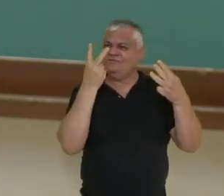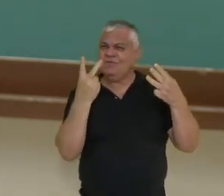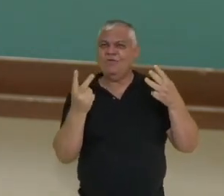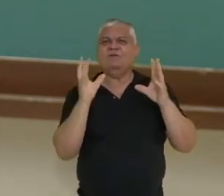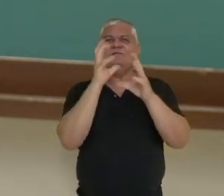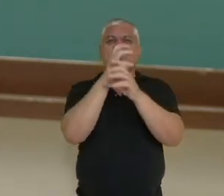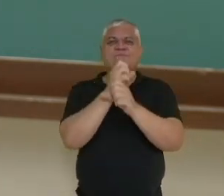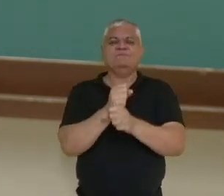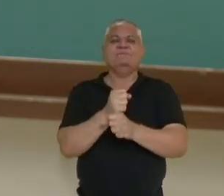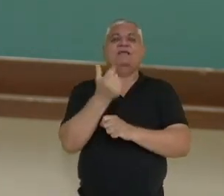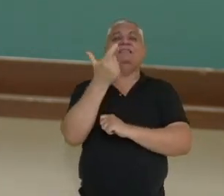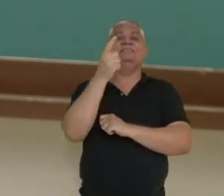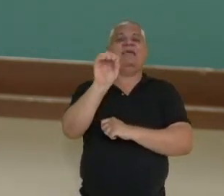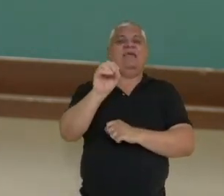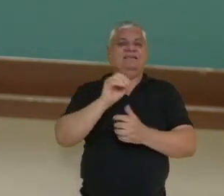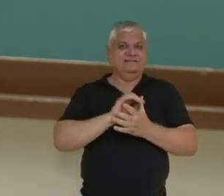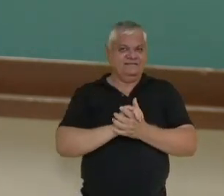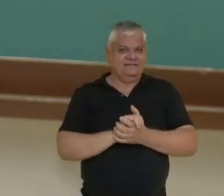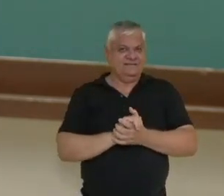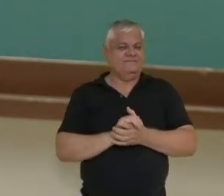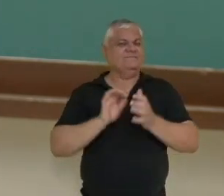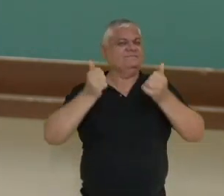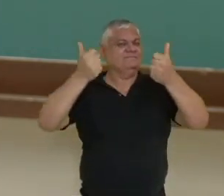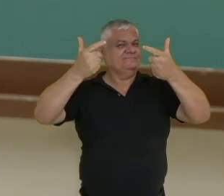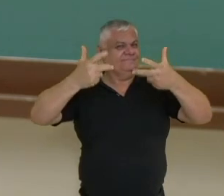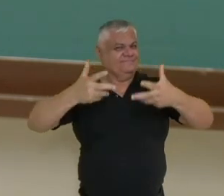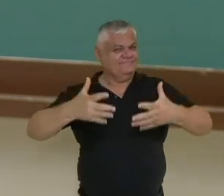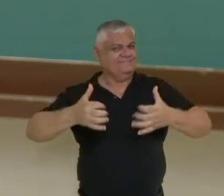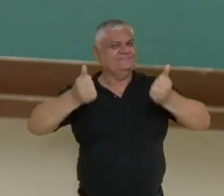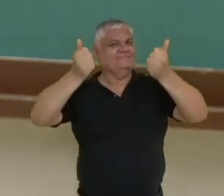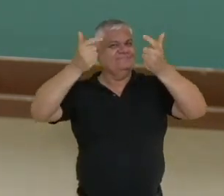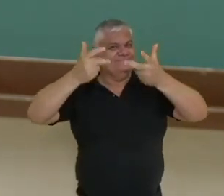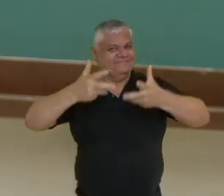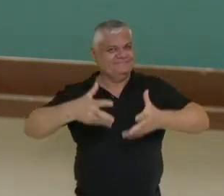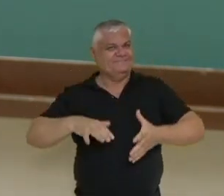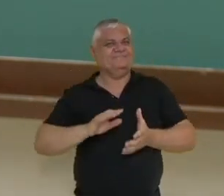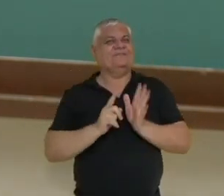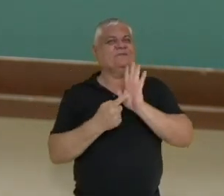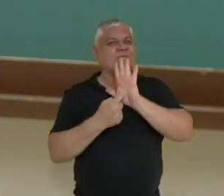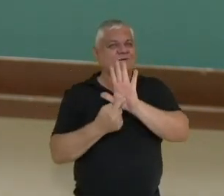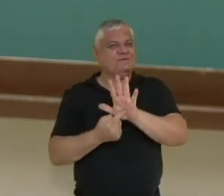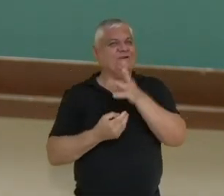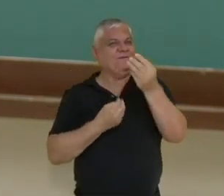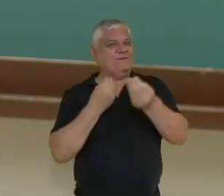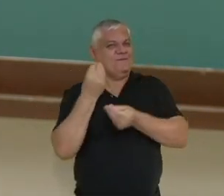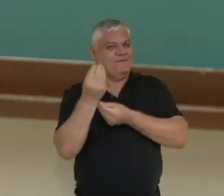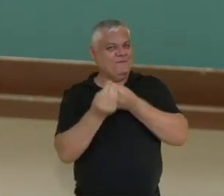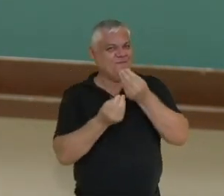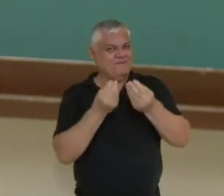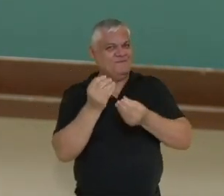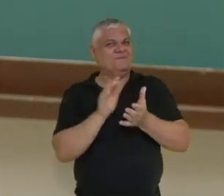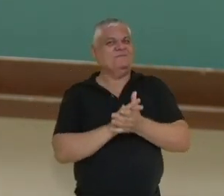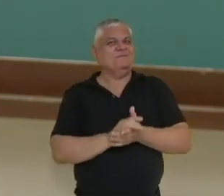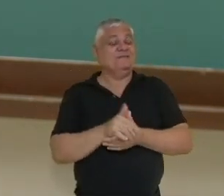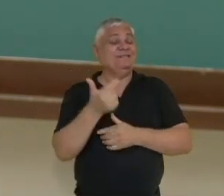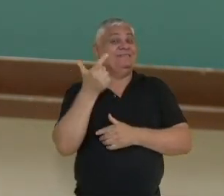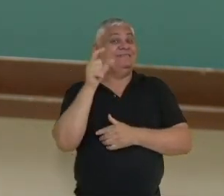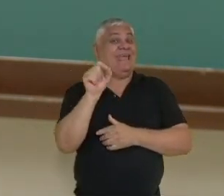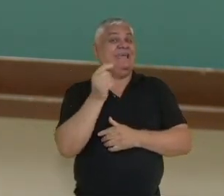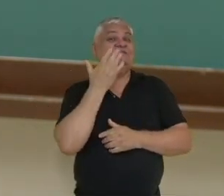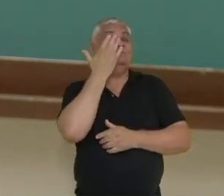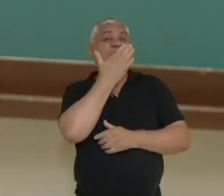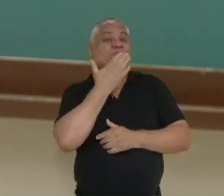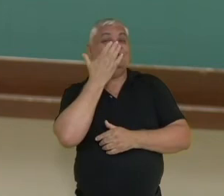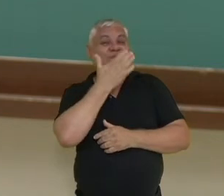exercício anteriormente para vocês, eu fiz questão de mostrar para vocês que são 10 doces